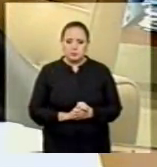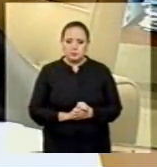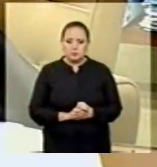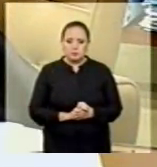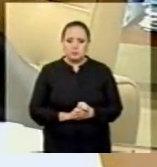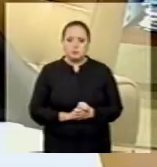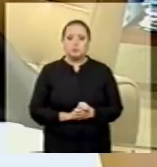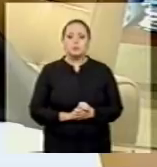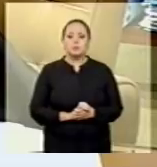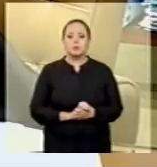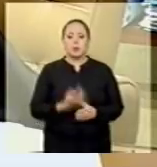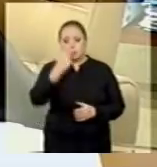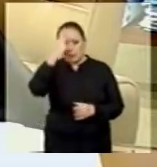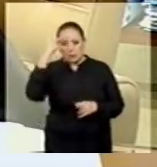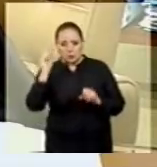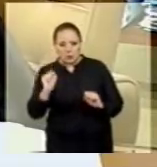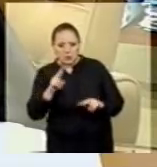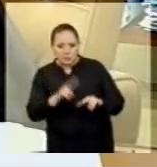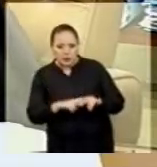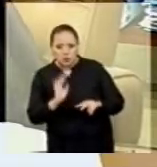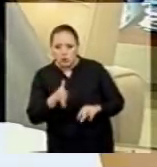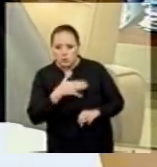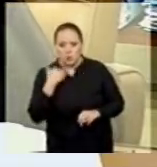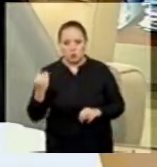Pessoas que seriam indiciadas já morreram.